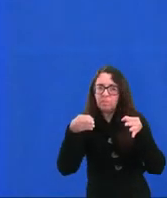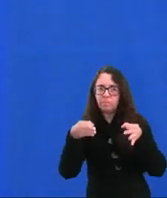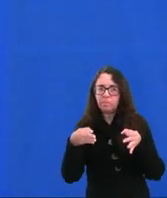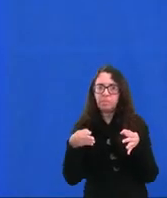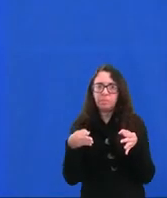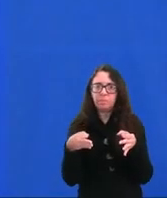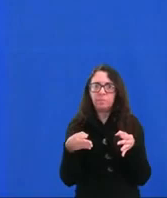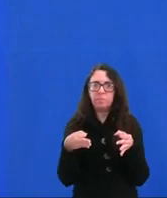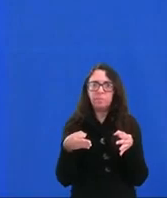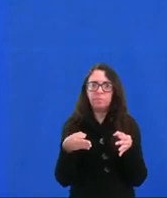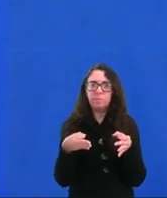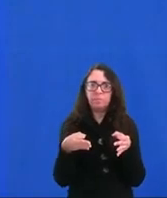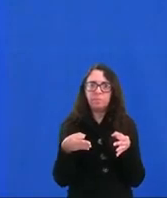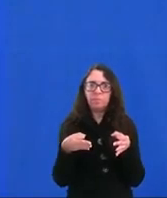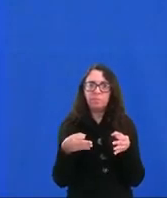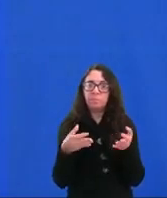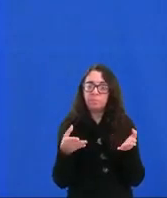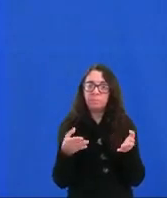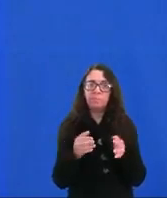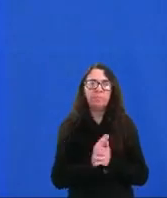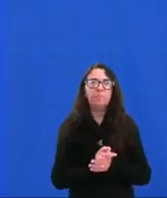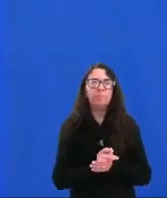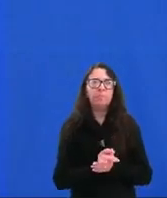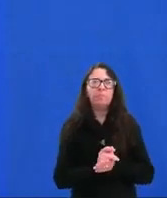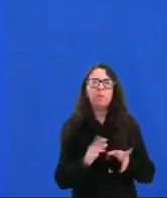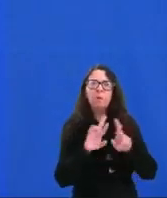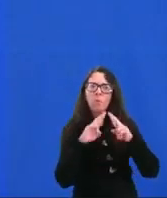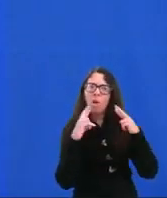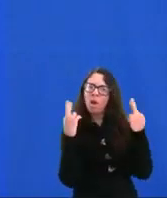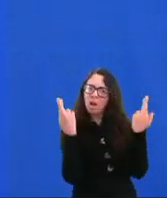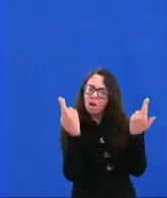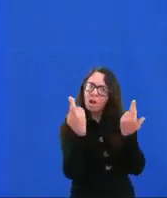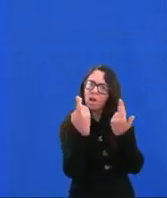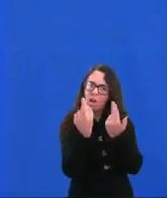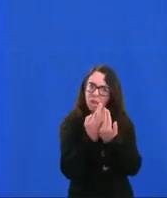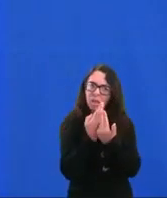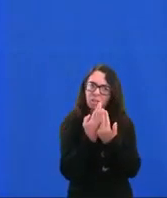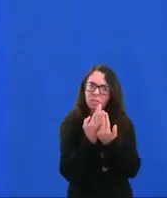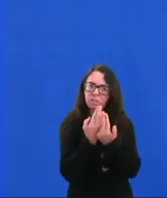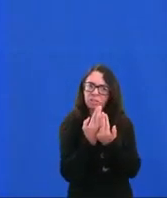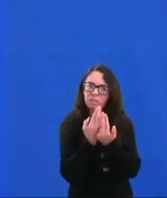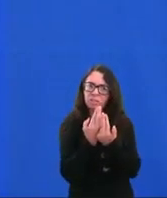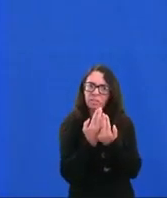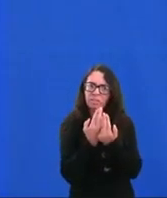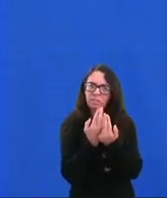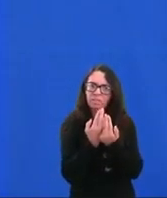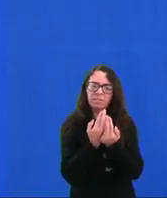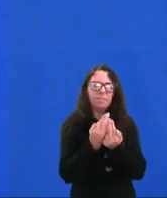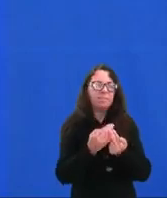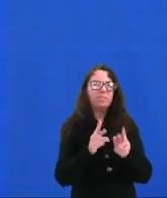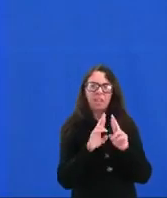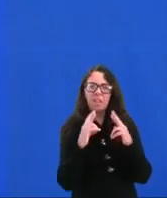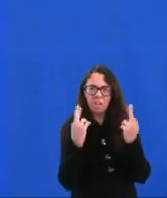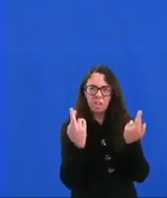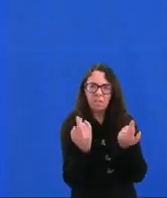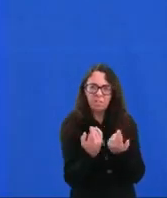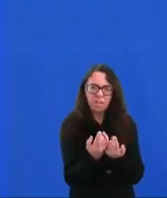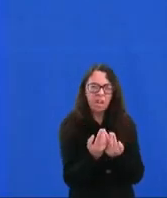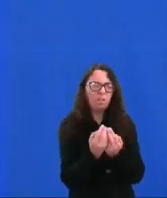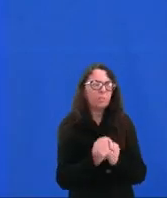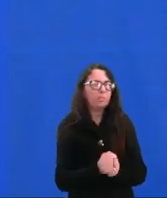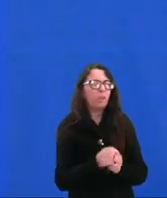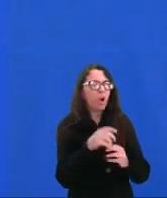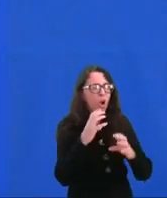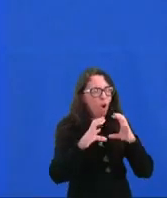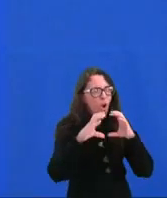finalidade de atingir os propósitos de Deus. Os propósitos de Deus. Vou